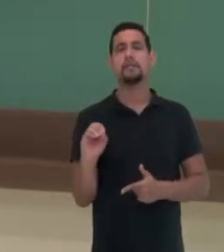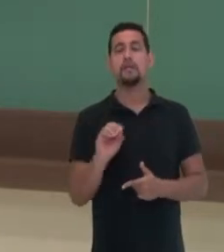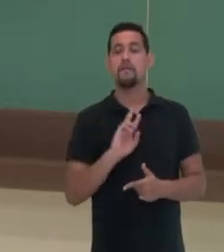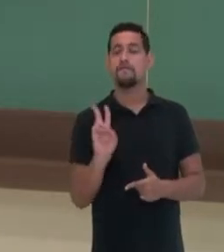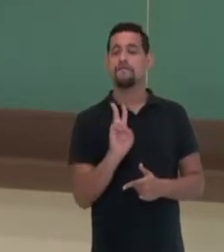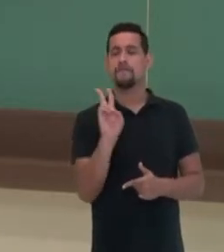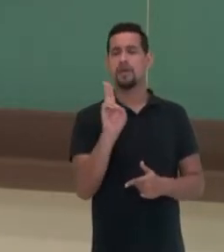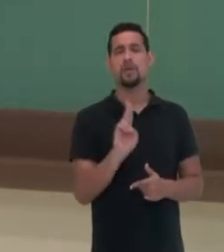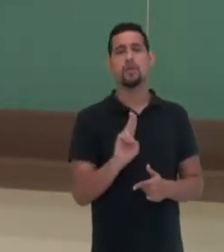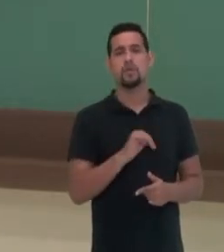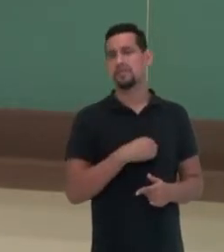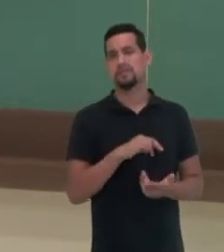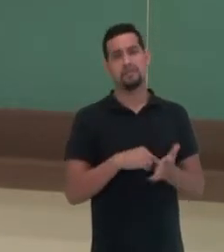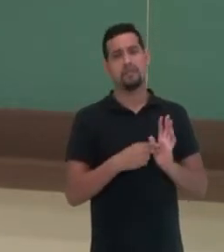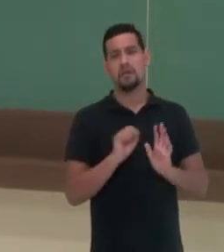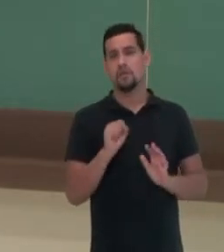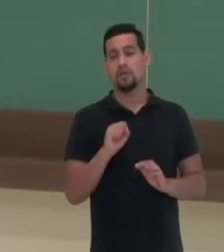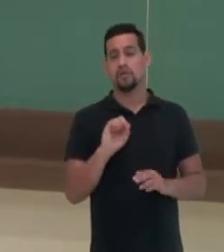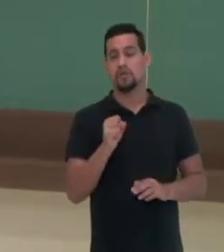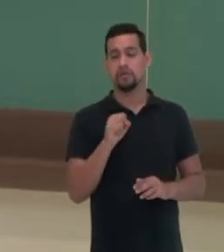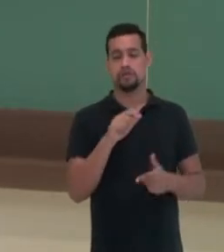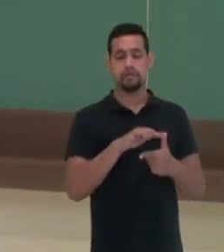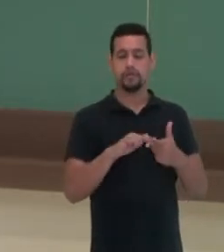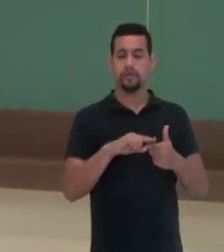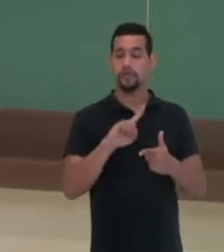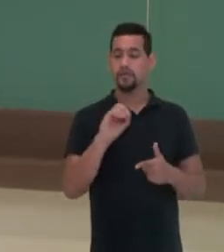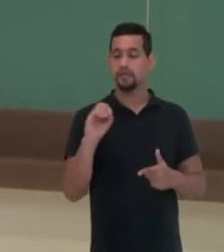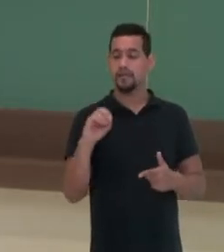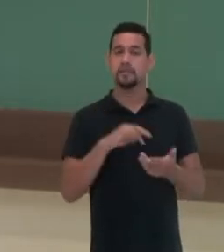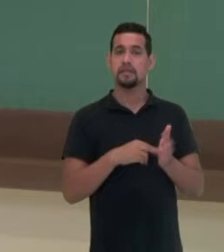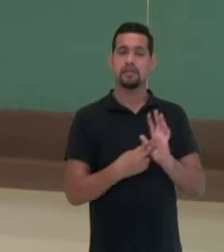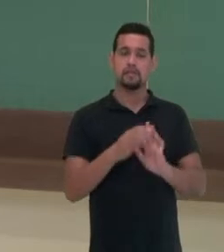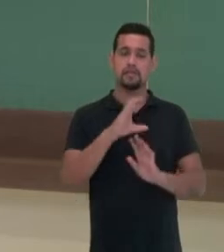que eu uso não é 8, é o 8 dividido por 100, que é